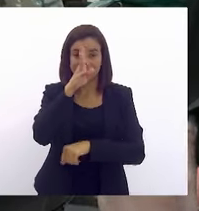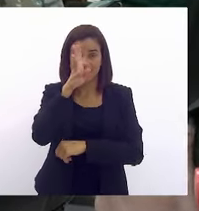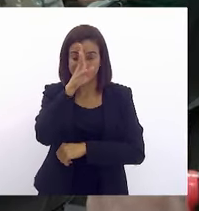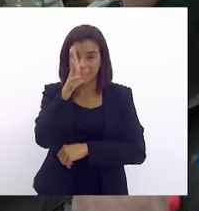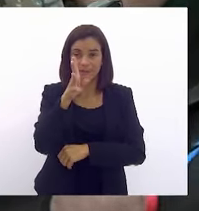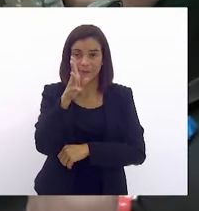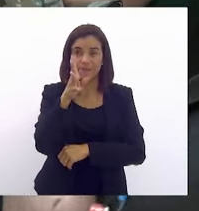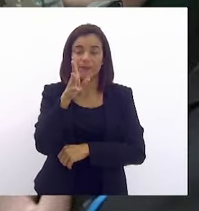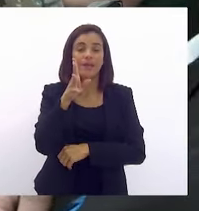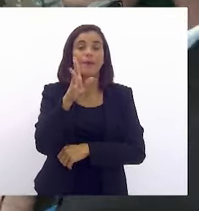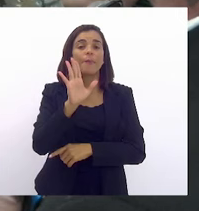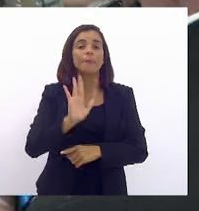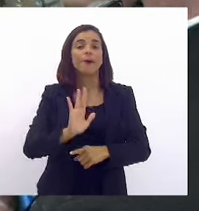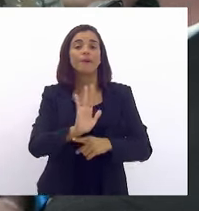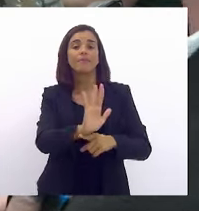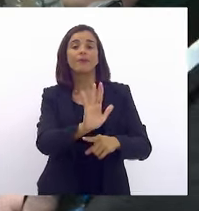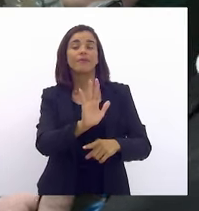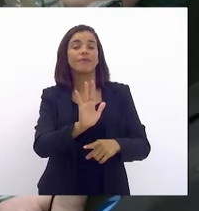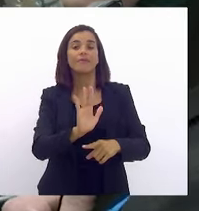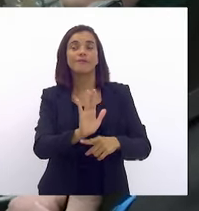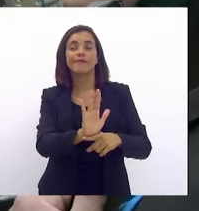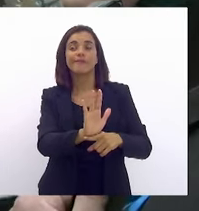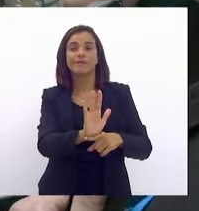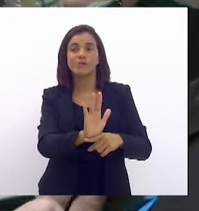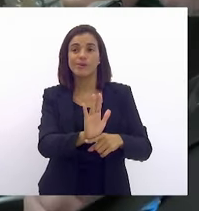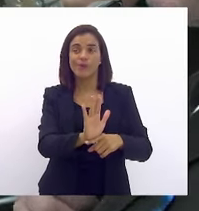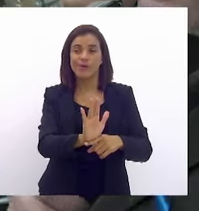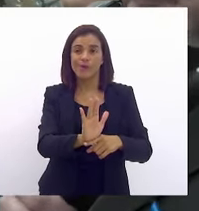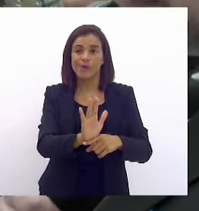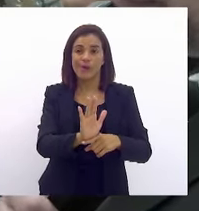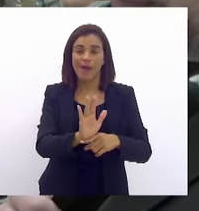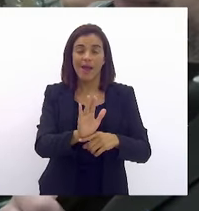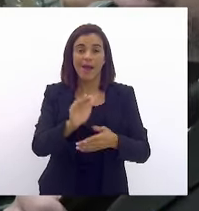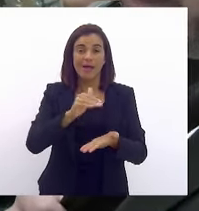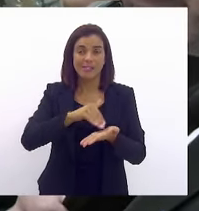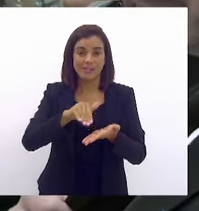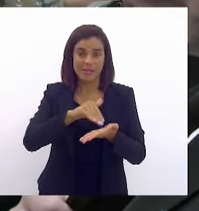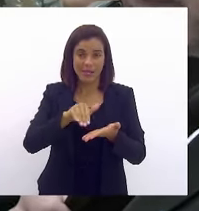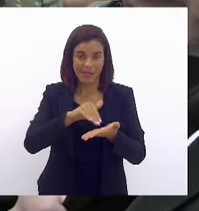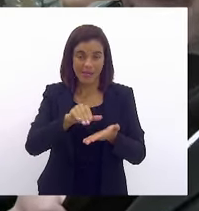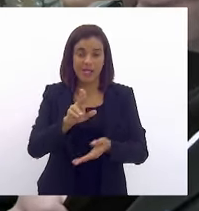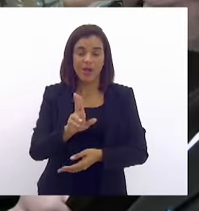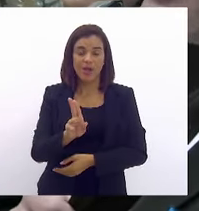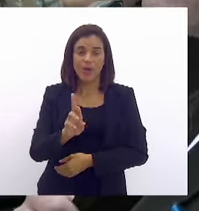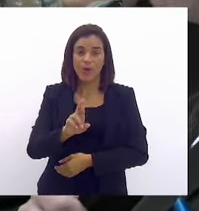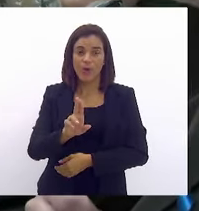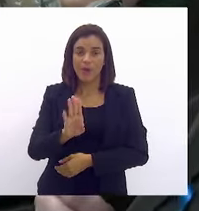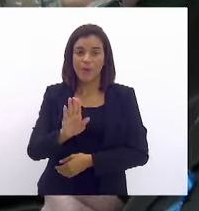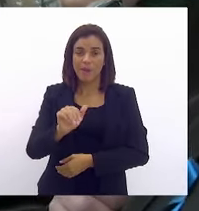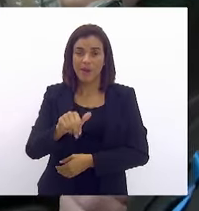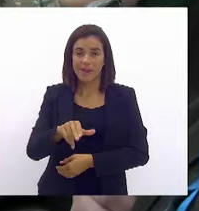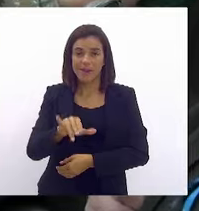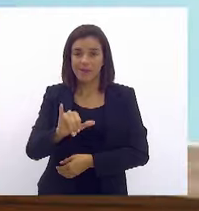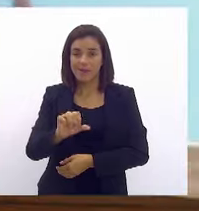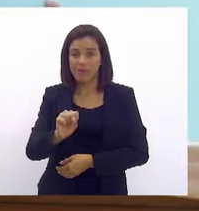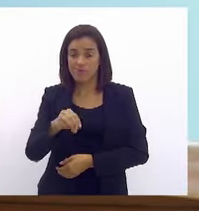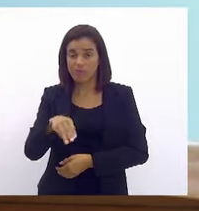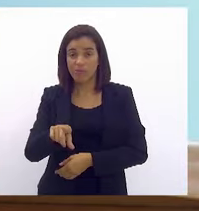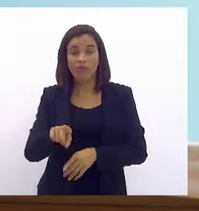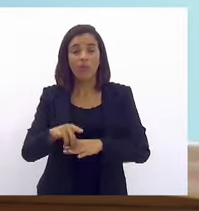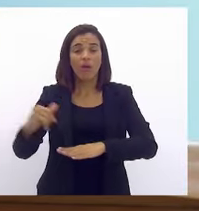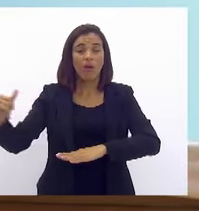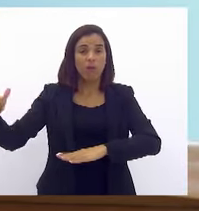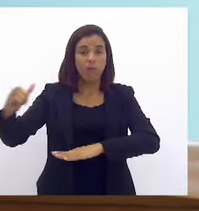e beneficiou com isso a Secretaria de Urbanismo, a Codemar com o aeroporto onde